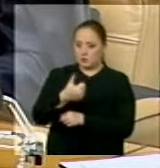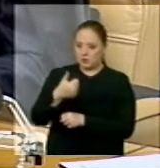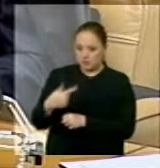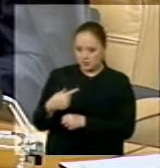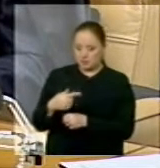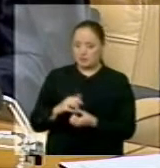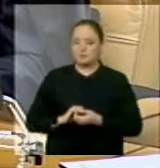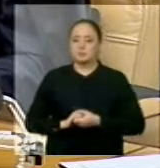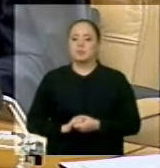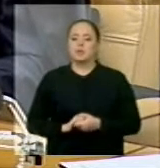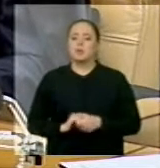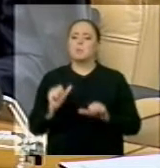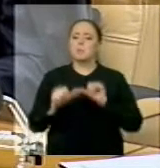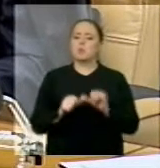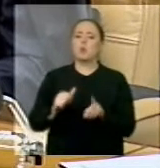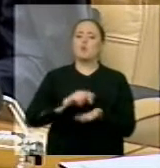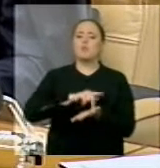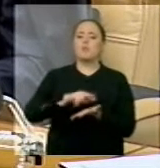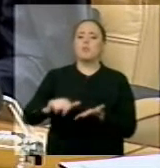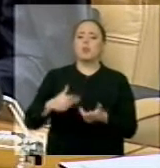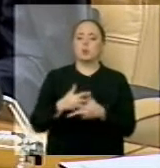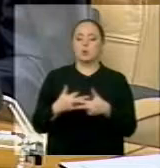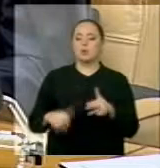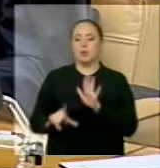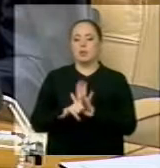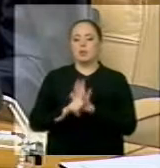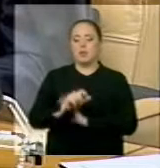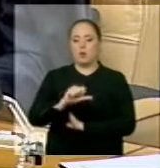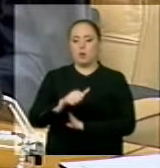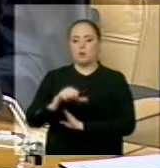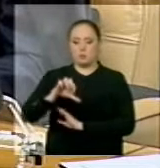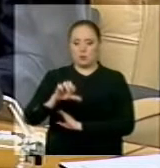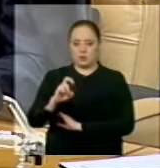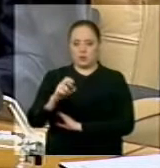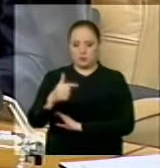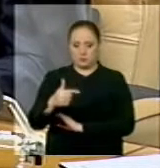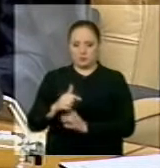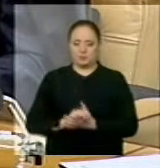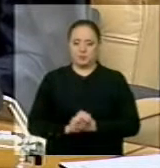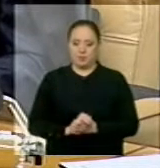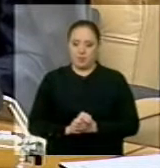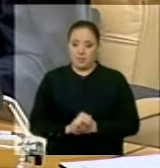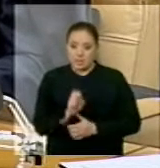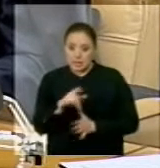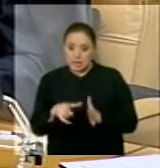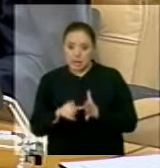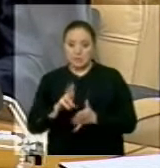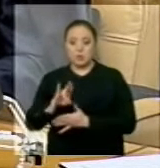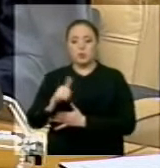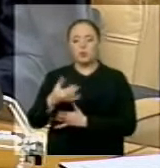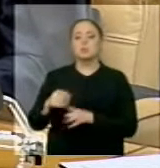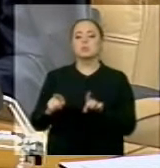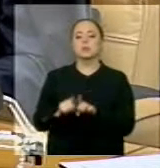que modificou vários dispositivos desta Lei 11.952. Se antes a União ancorava-se também